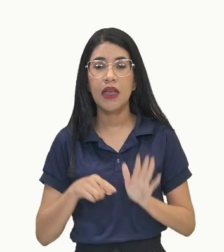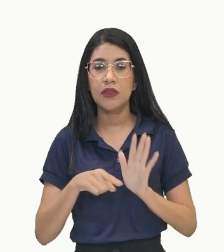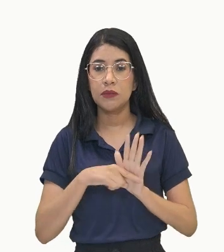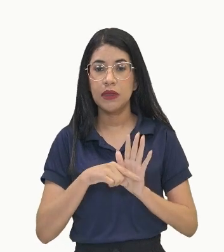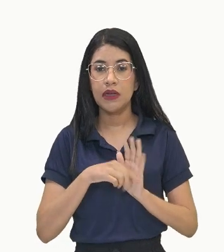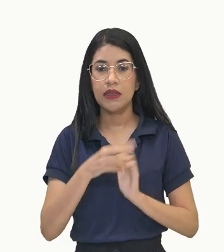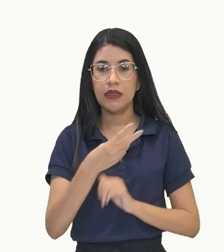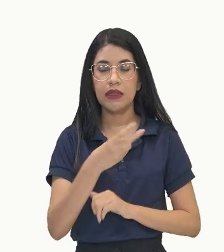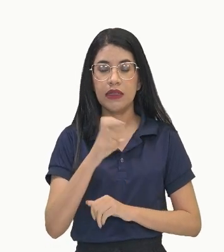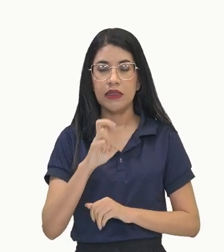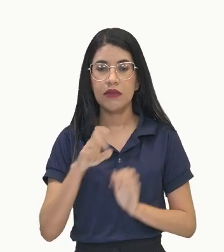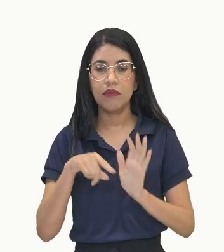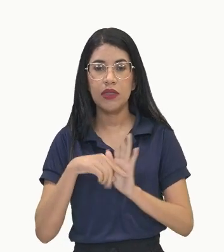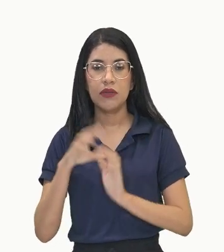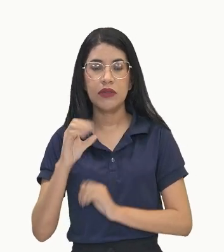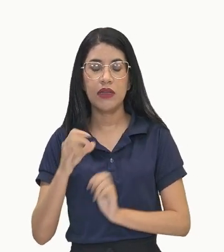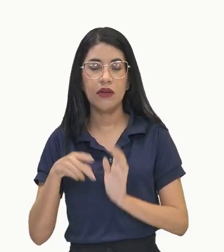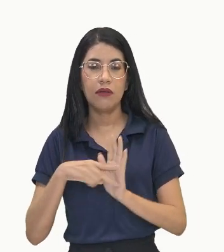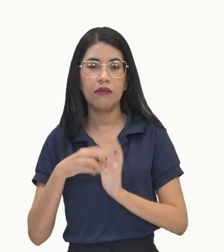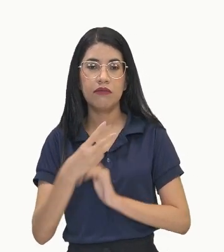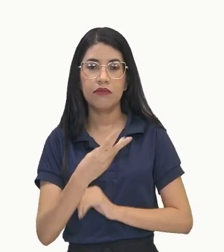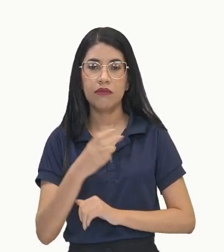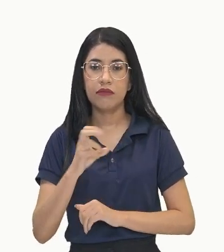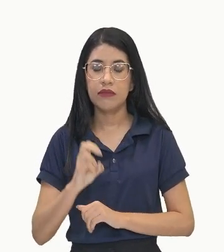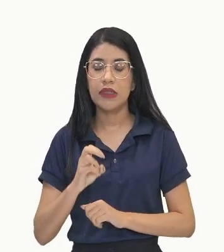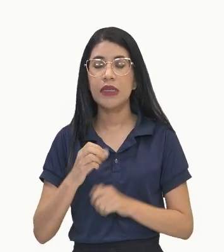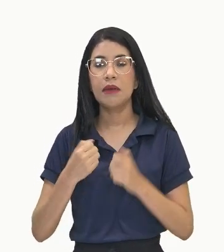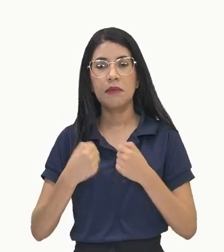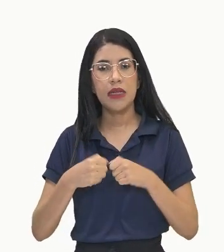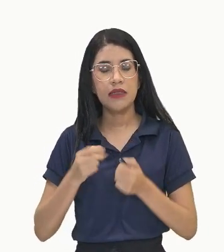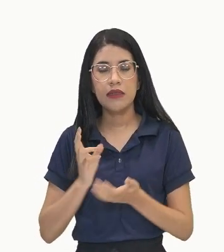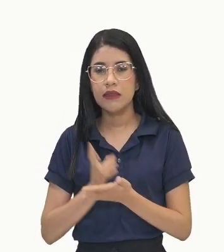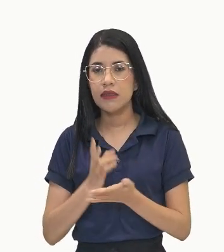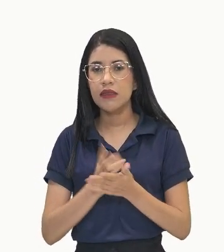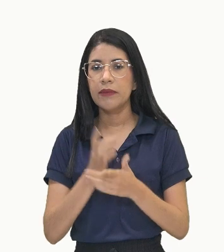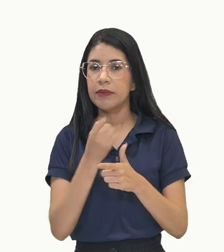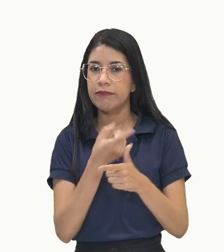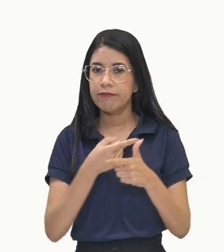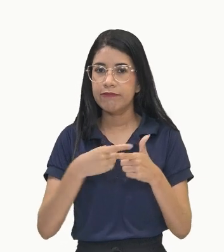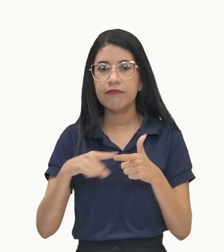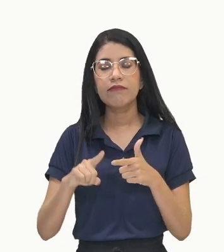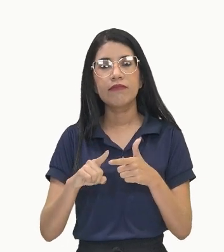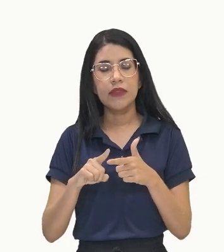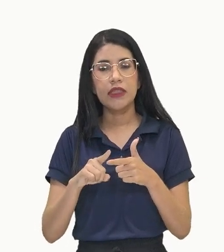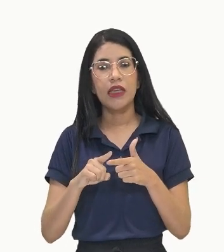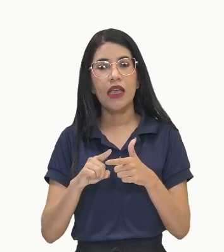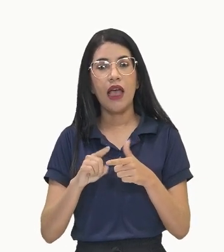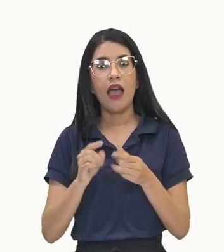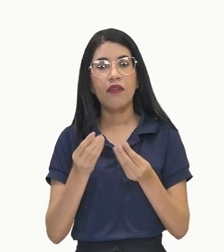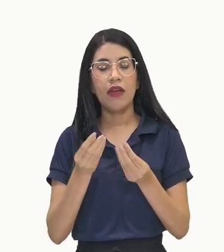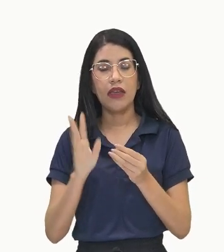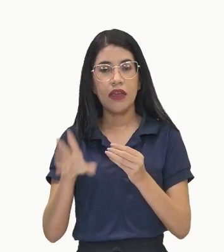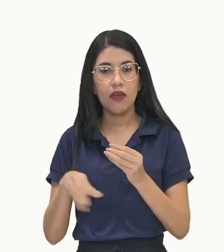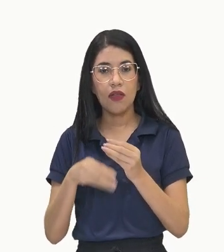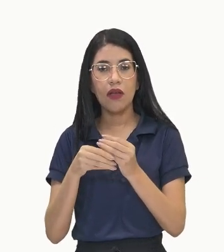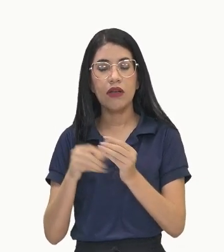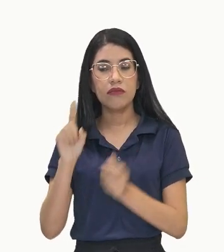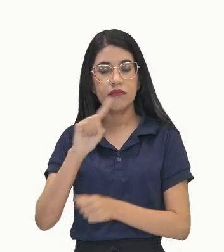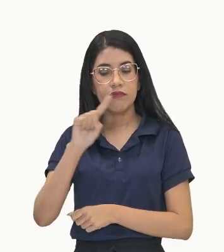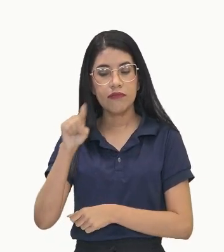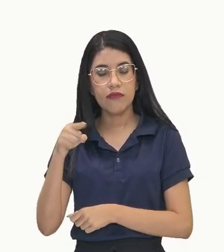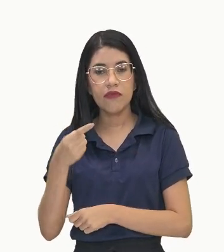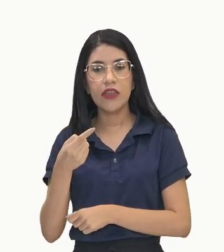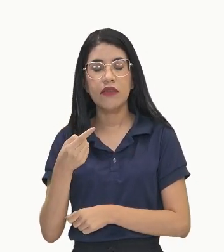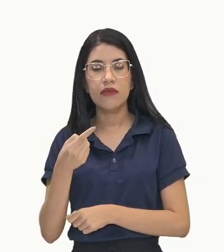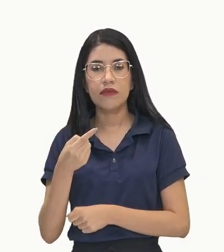35. Você tem que sempre fazer essa primeira divisão. E aí você acrescenta uma vírgula. Para